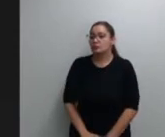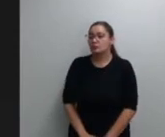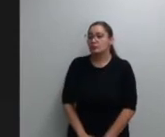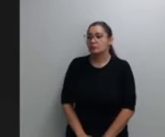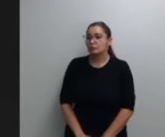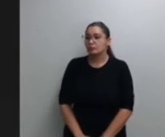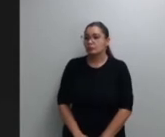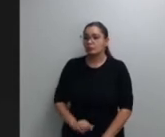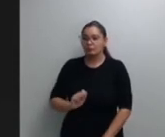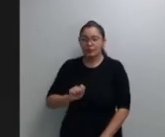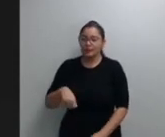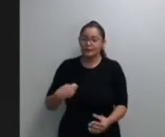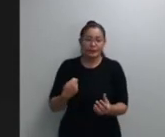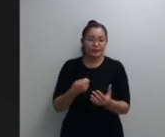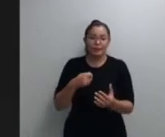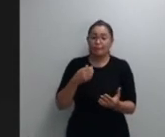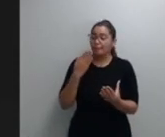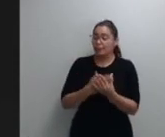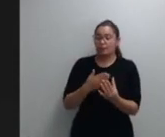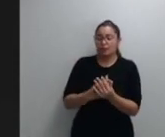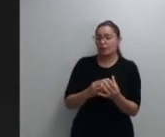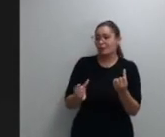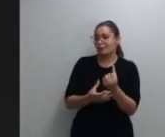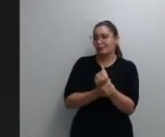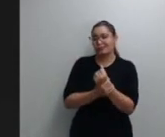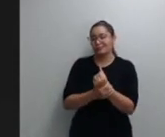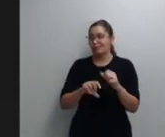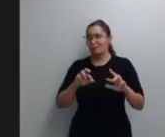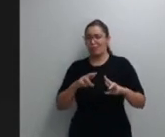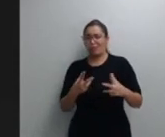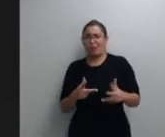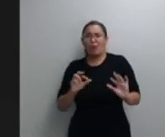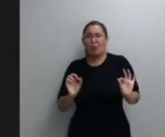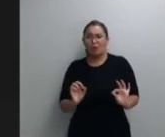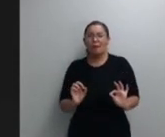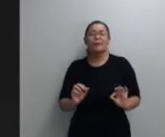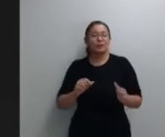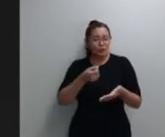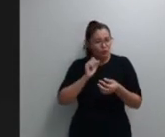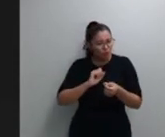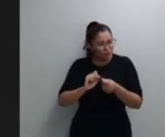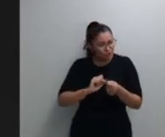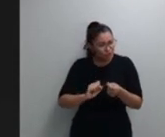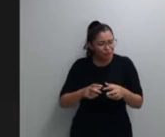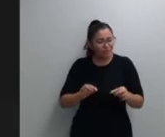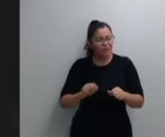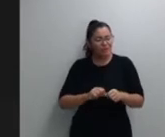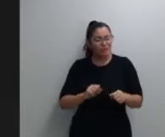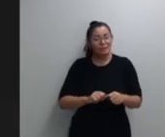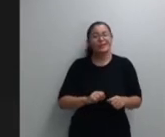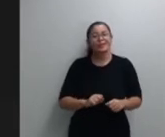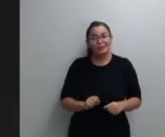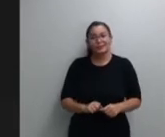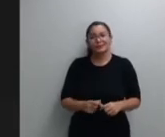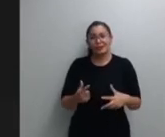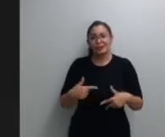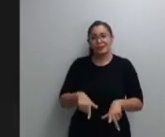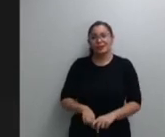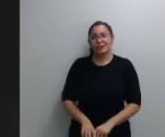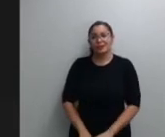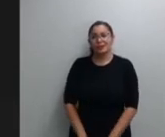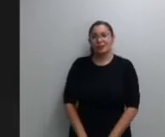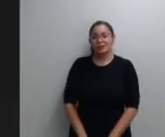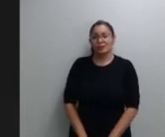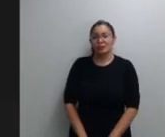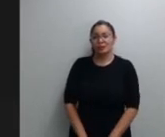se esse mandado de segurança não é oportunista, é preciso refazer o conceito de oportunista no vernáculo